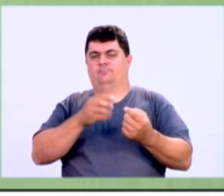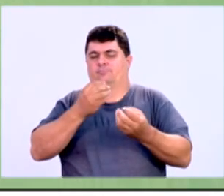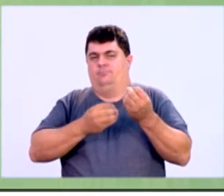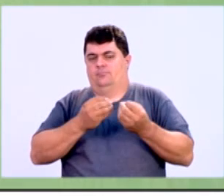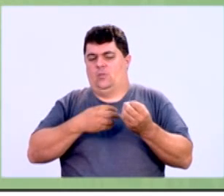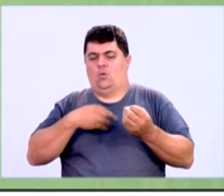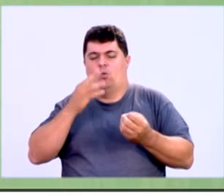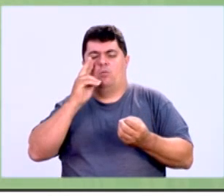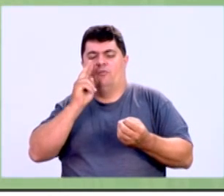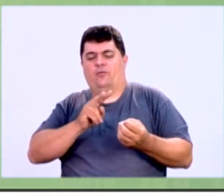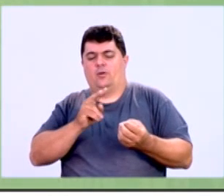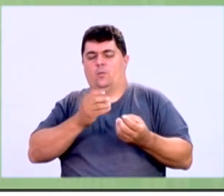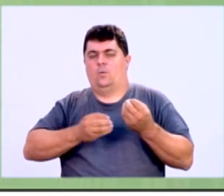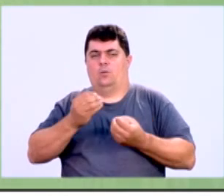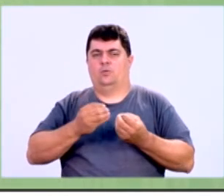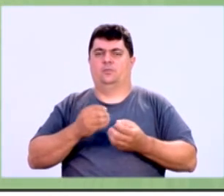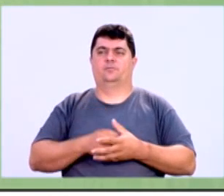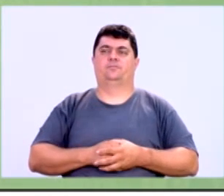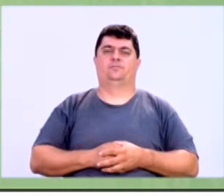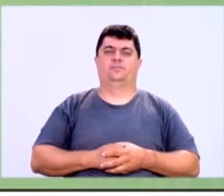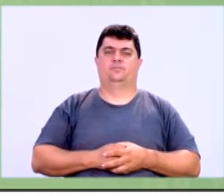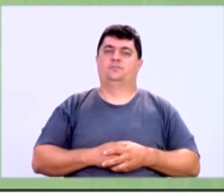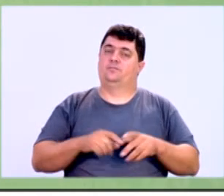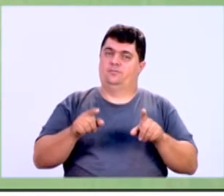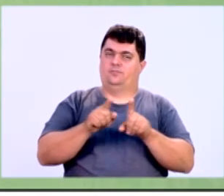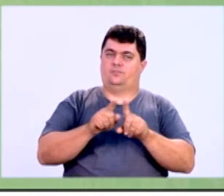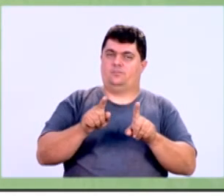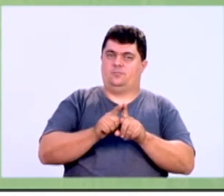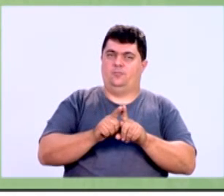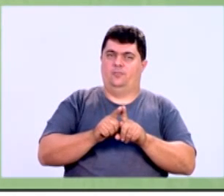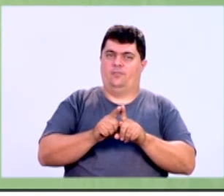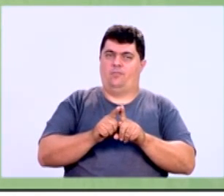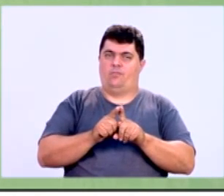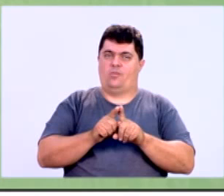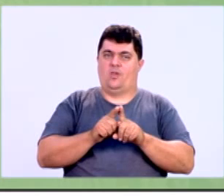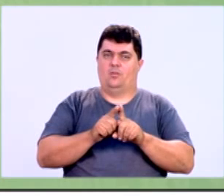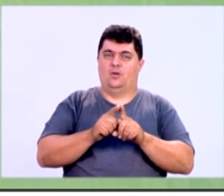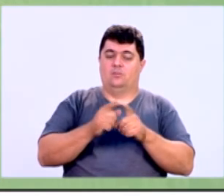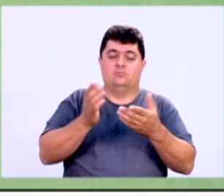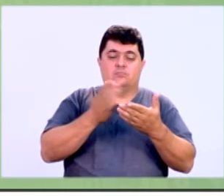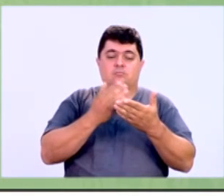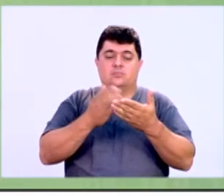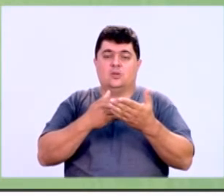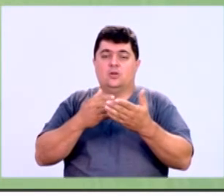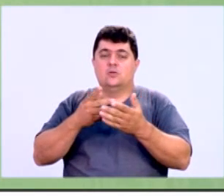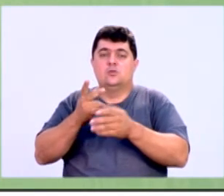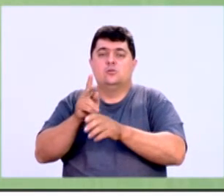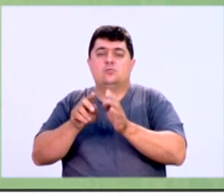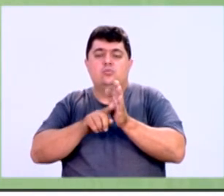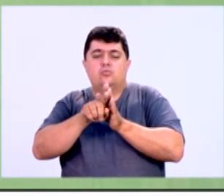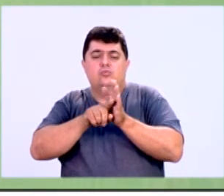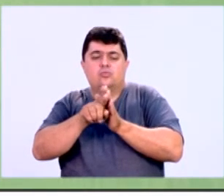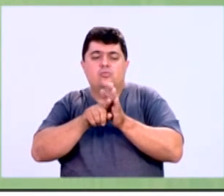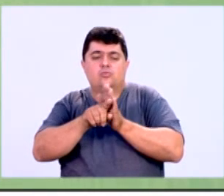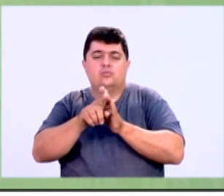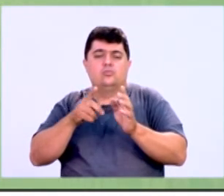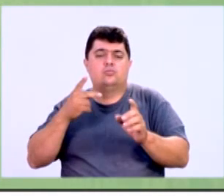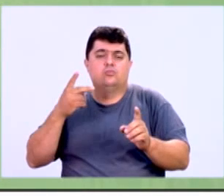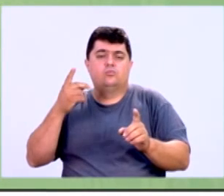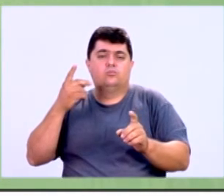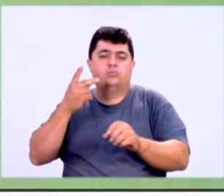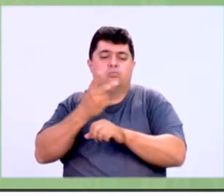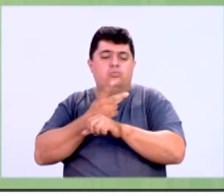aqueles objetivos propostos, e também a bibliografia que a gente utilizará como uma forma até